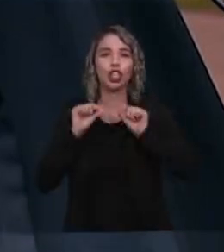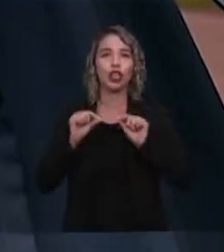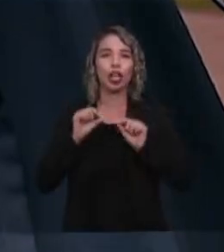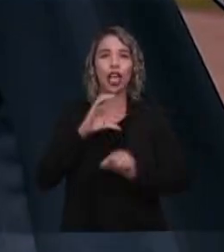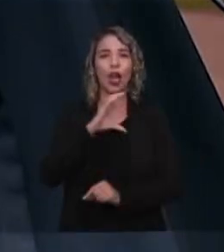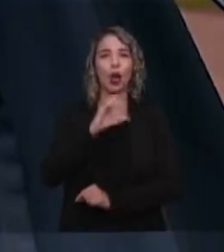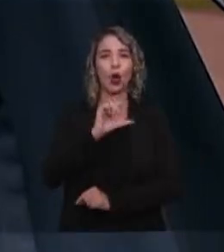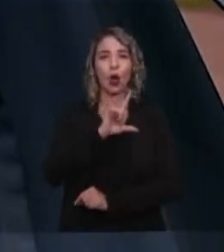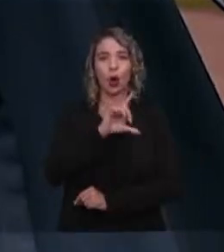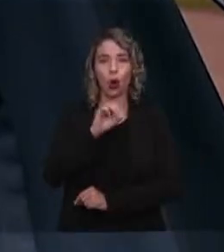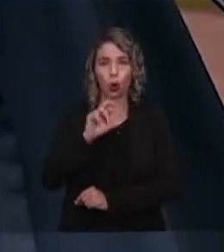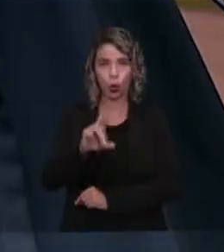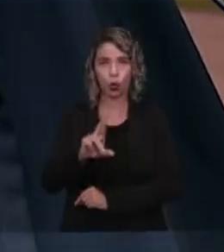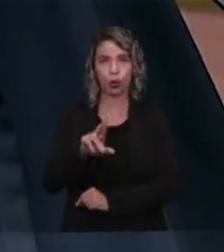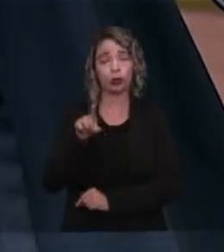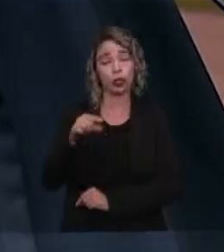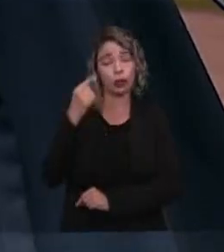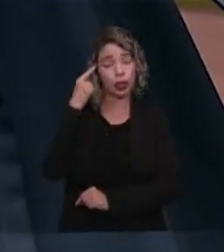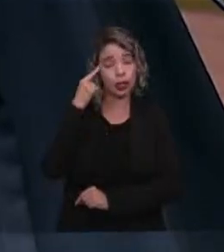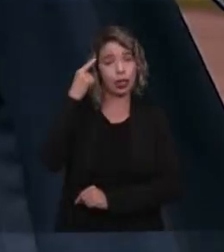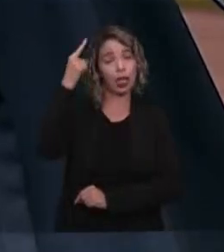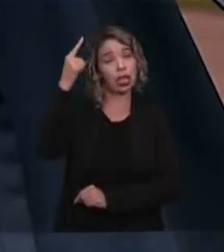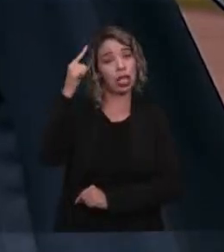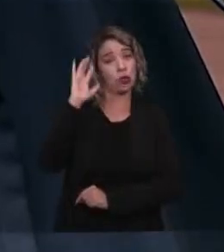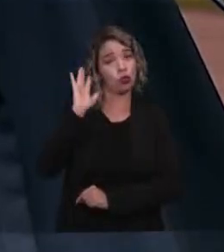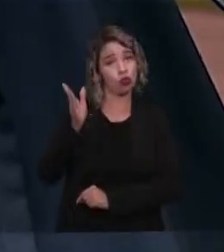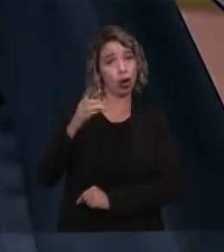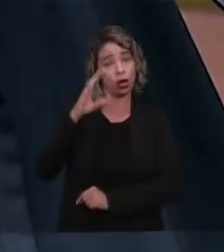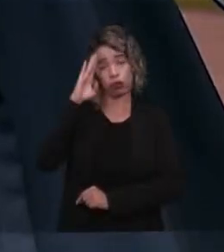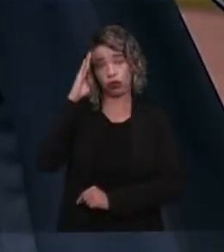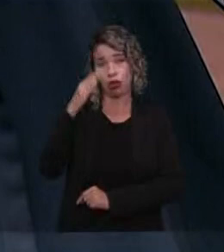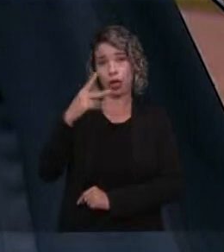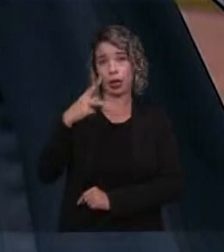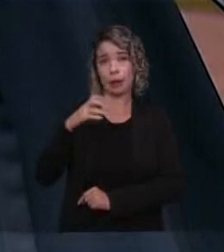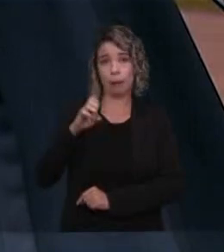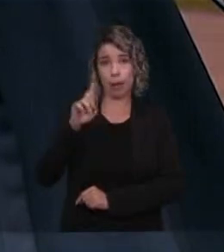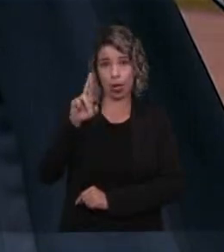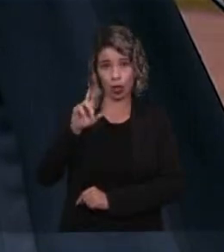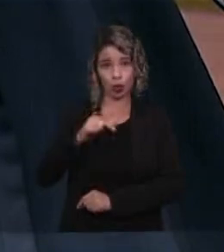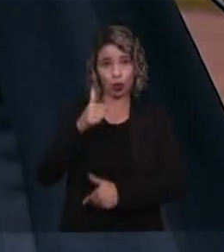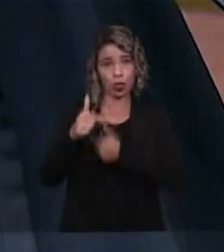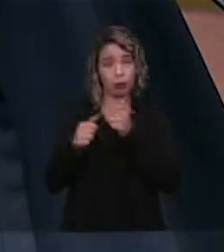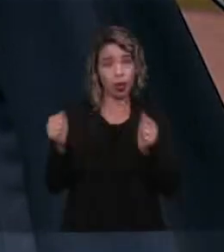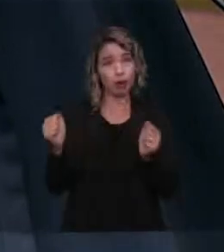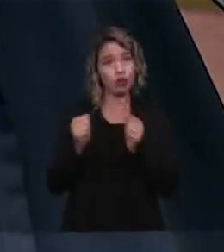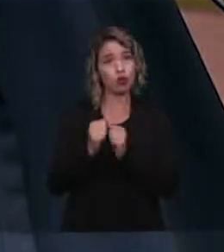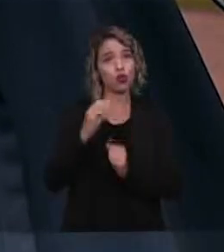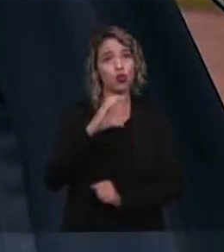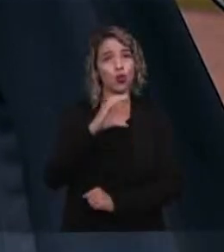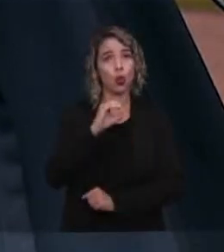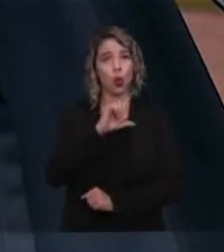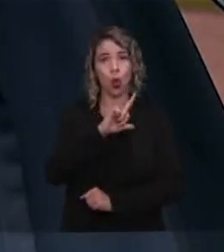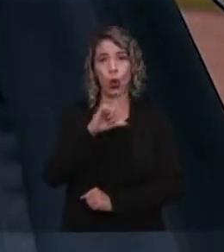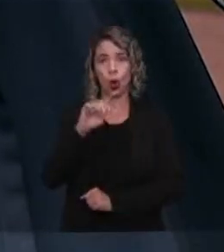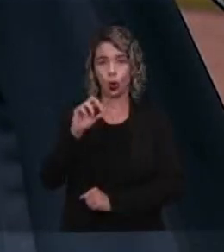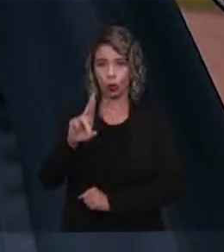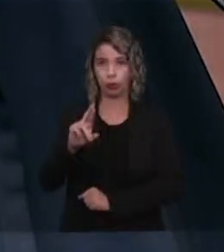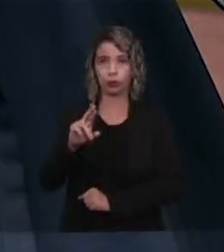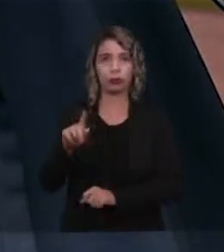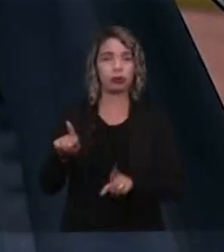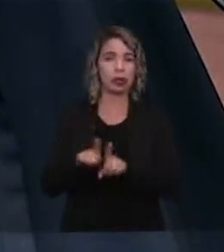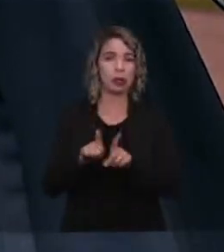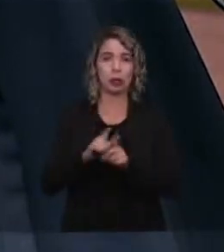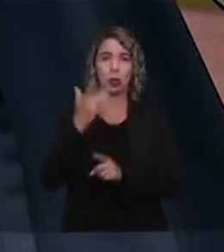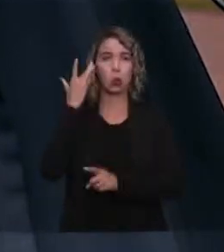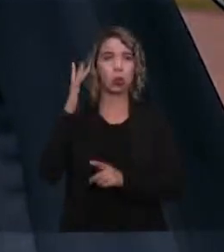o que demonstra ter o depoente deduzido ou presumido que Pedro Paulo atuava em favor de Fernando Collor. Disse também não saber da existência